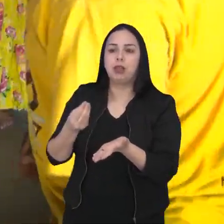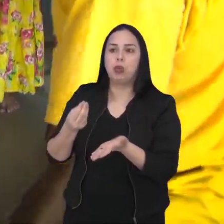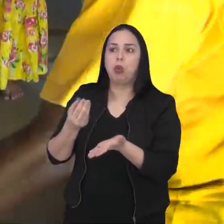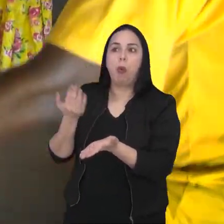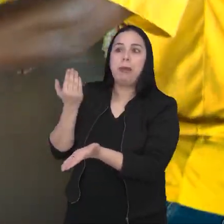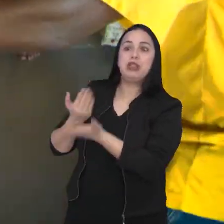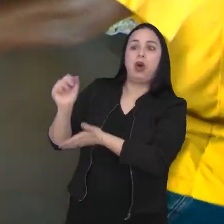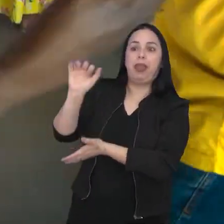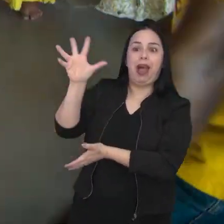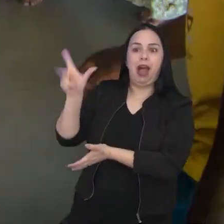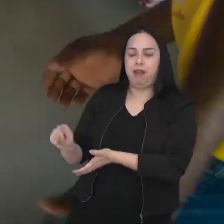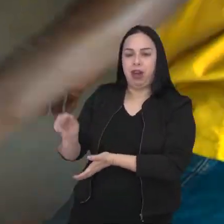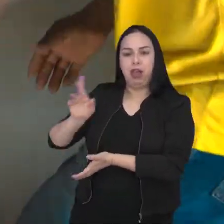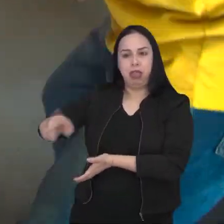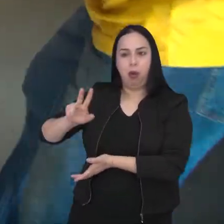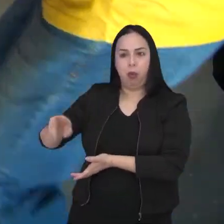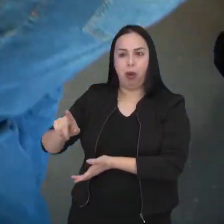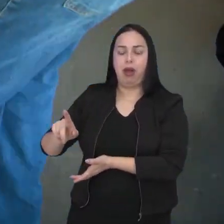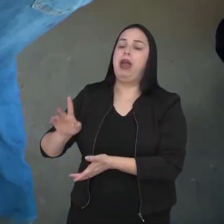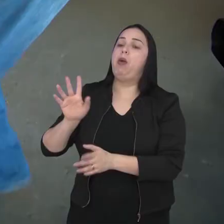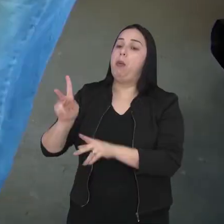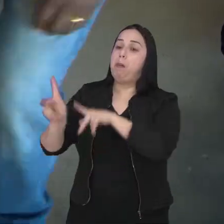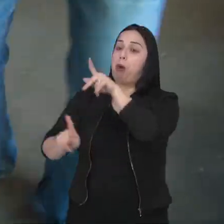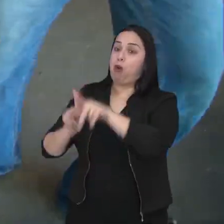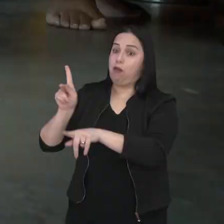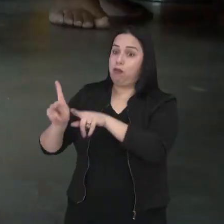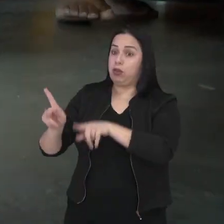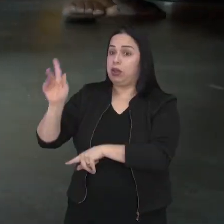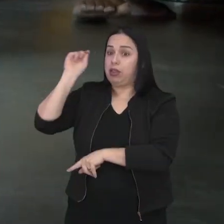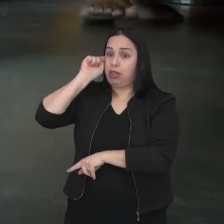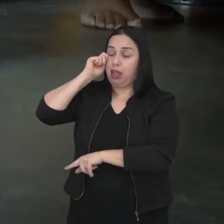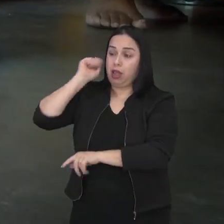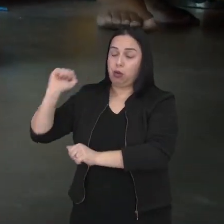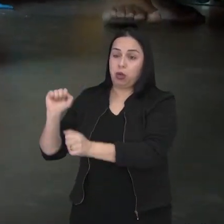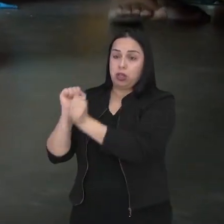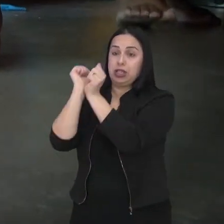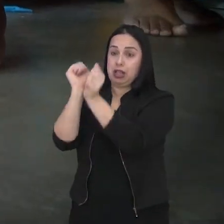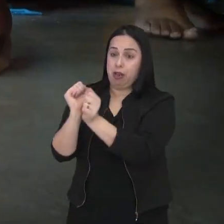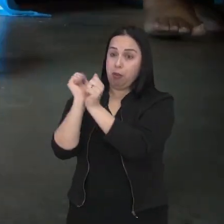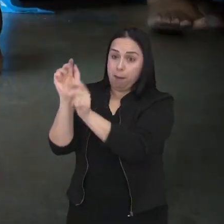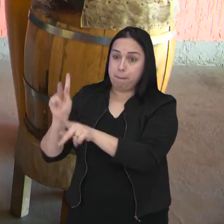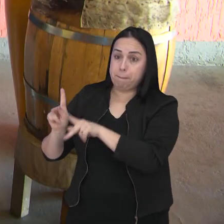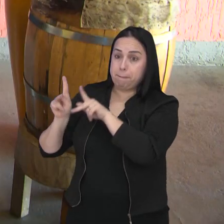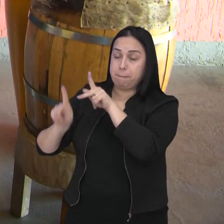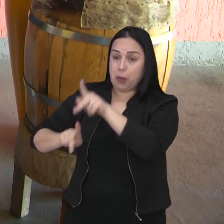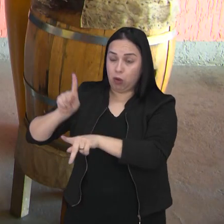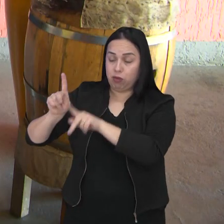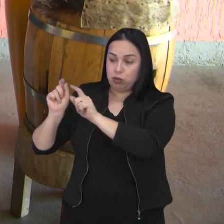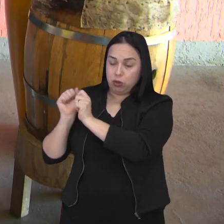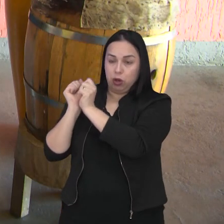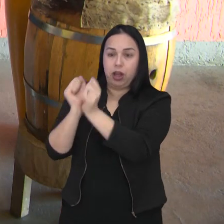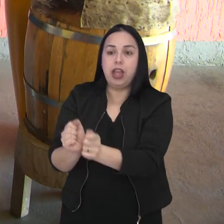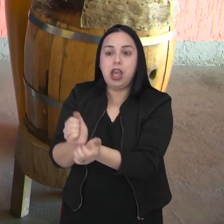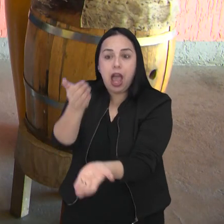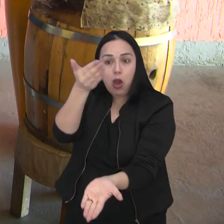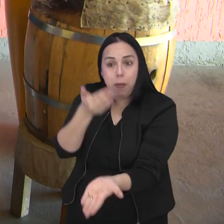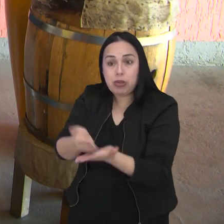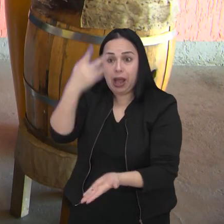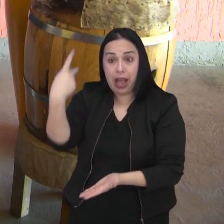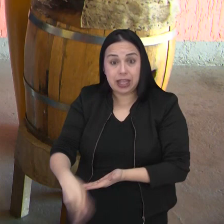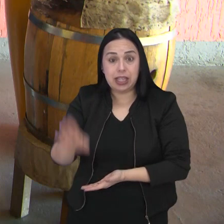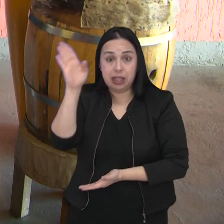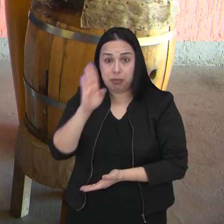ele não veio. Quem veio foram os negros escravizados, que quando chegaram aqui, porque o jongo ele é brasileiro. O